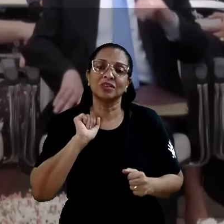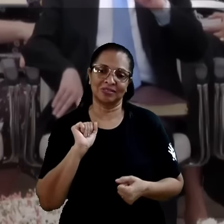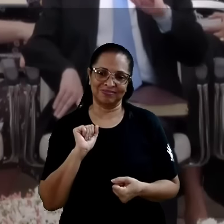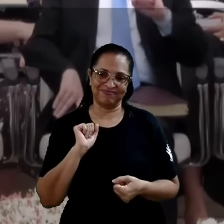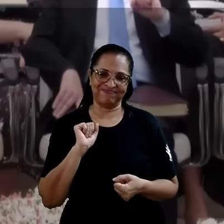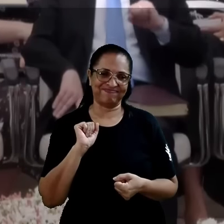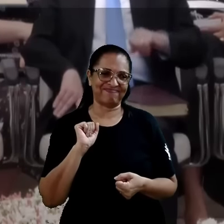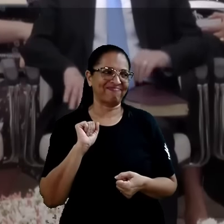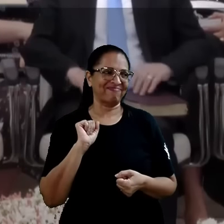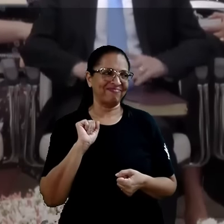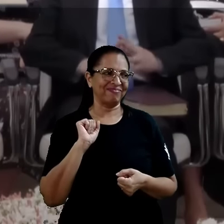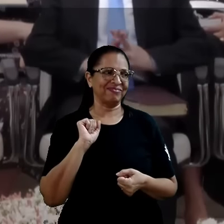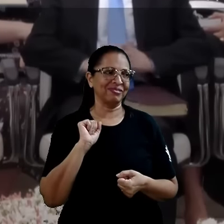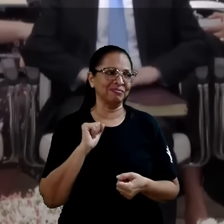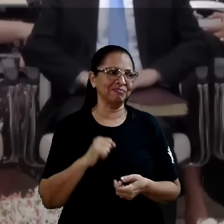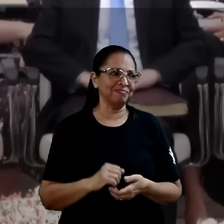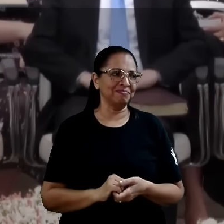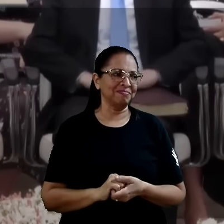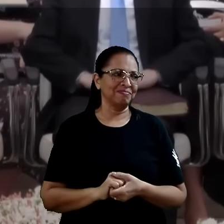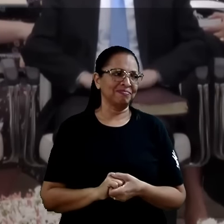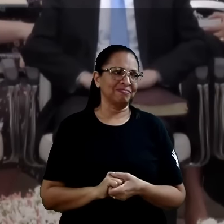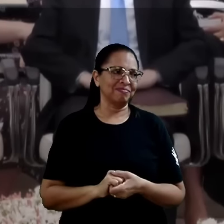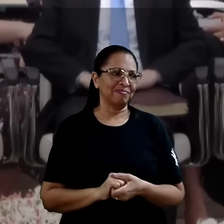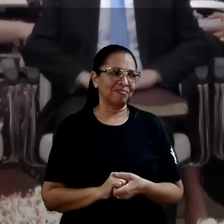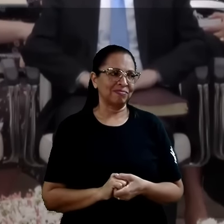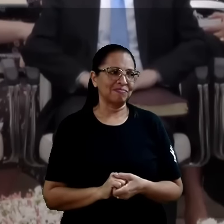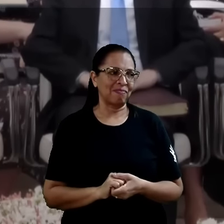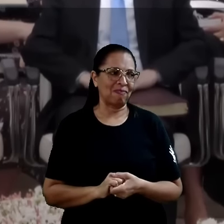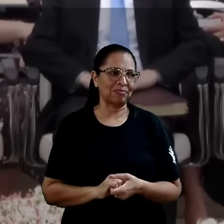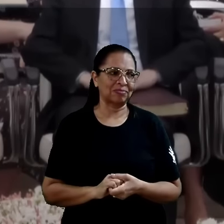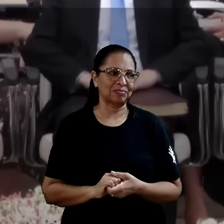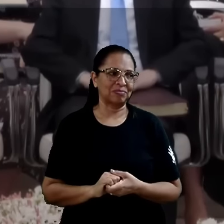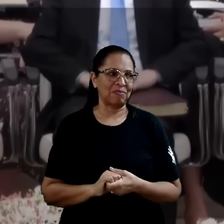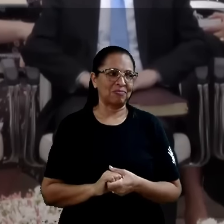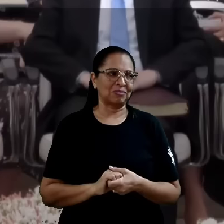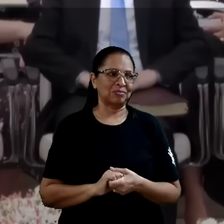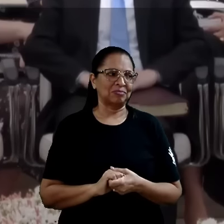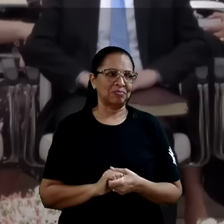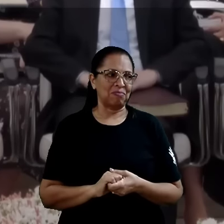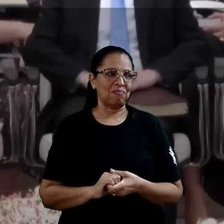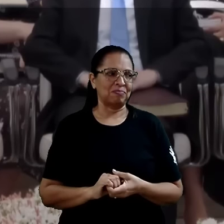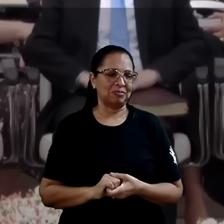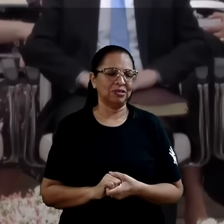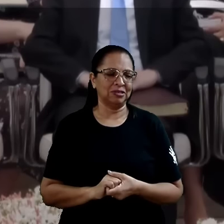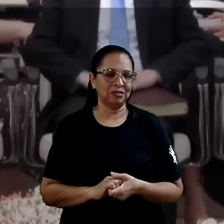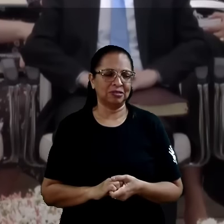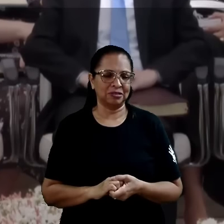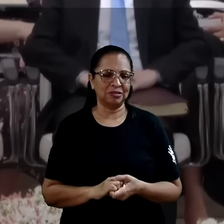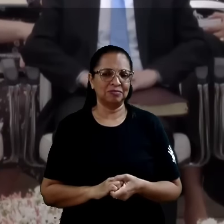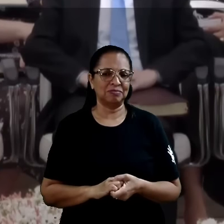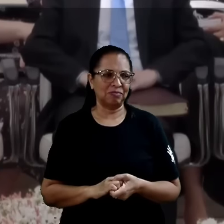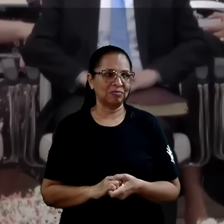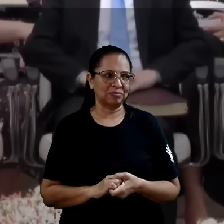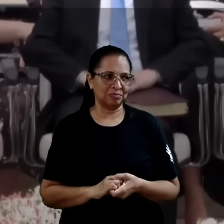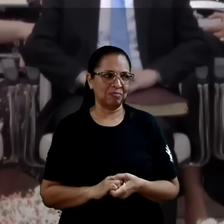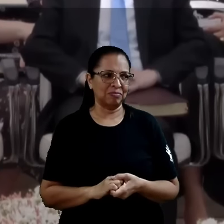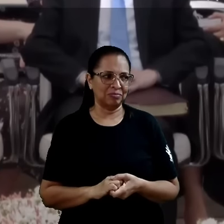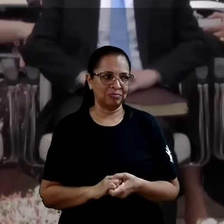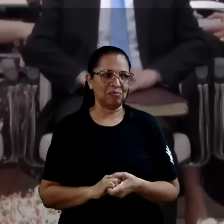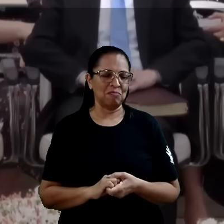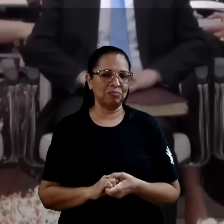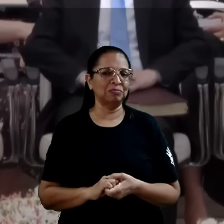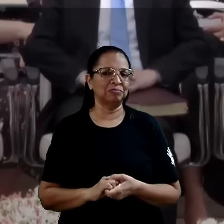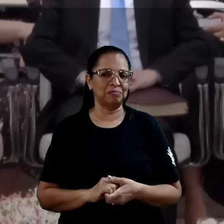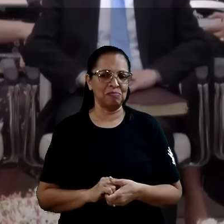espirituais eu não quero com isso que você pense que não deve fazer passeios em família não deve fazer